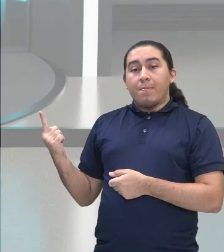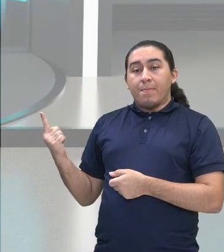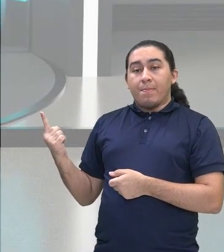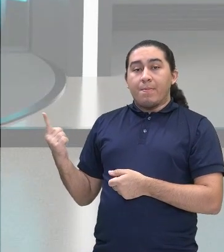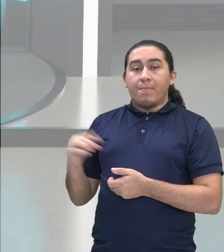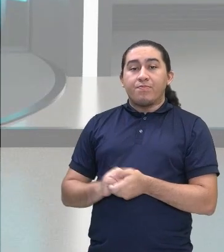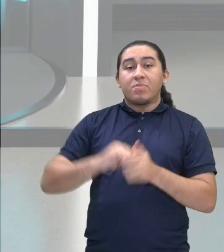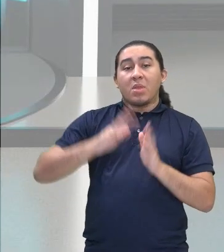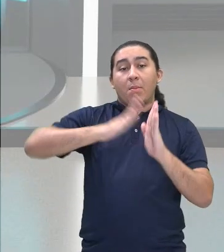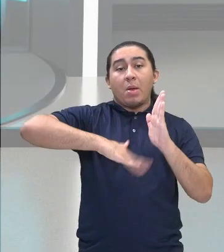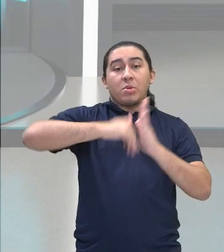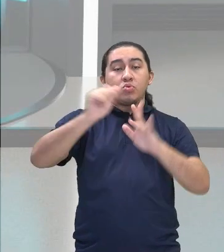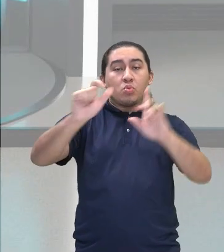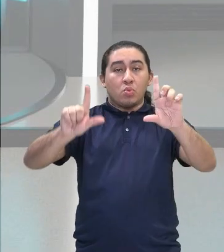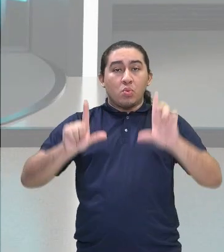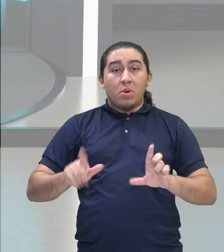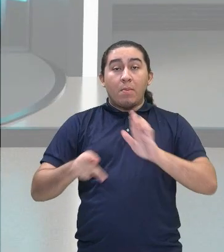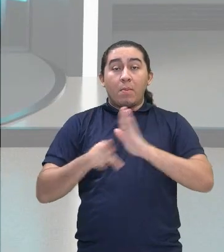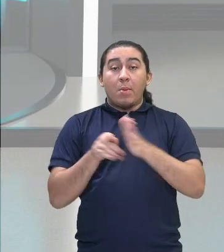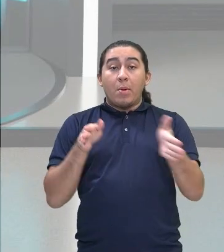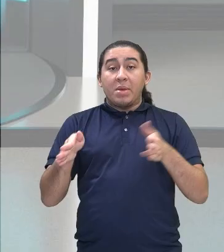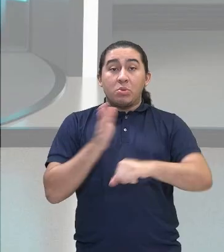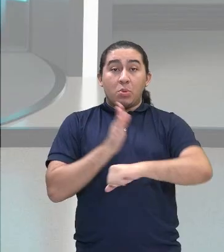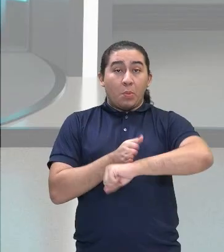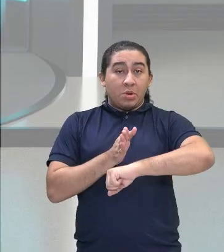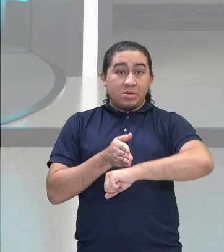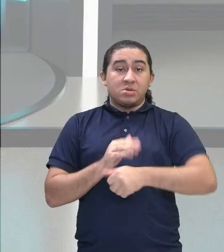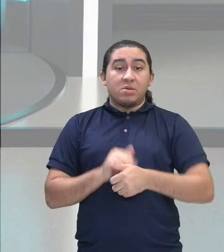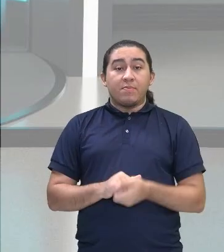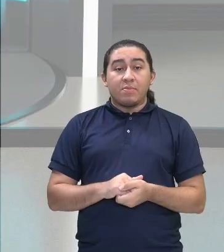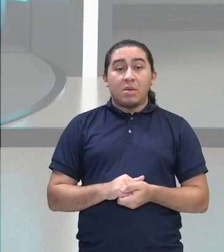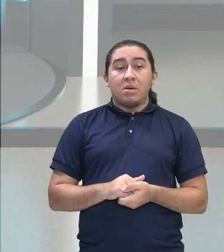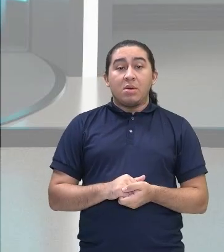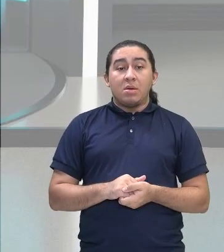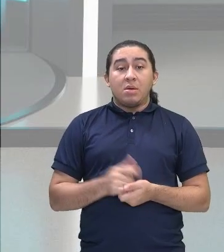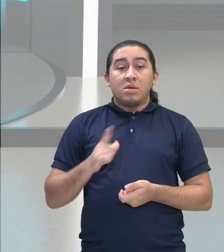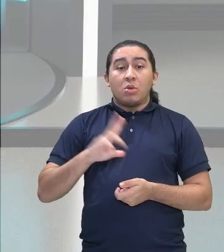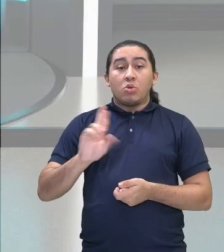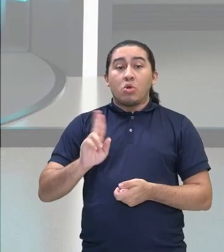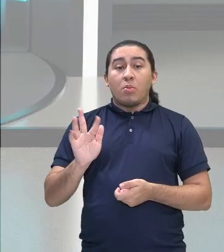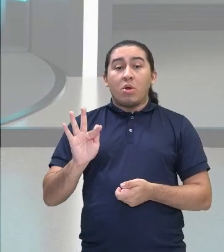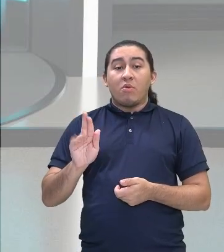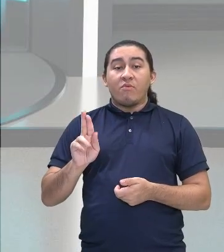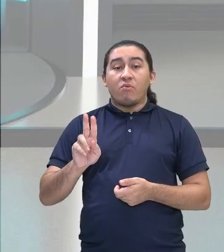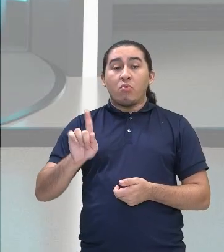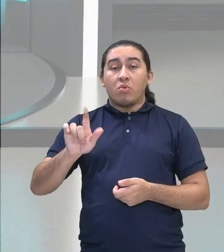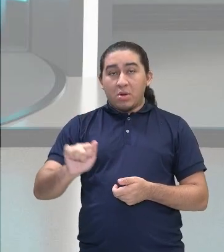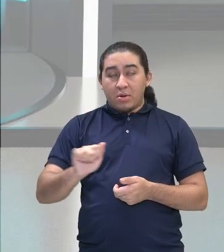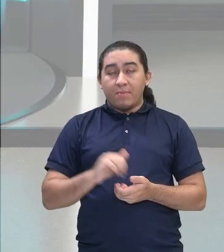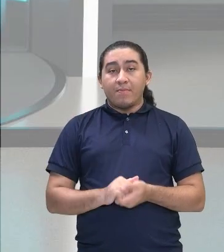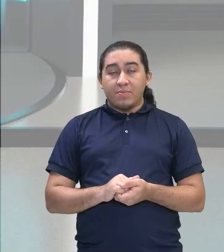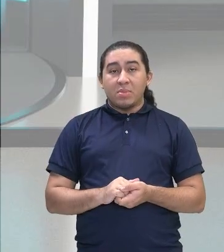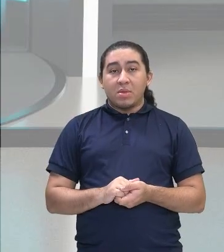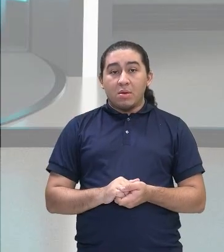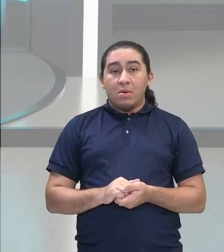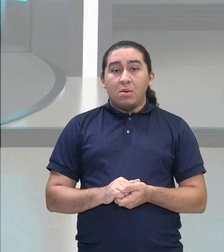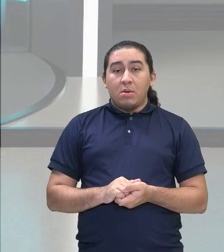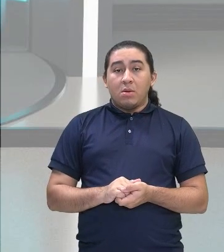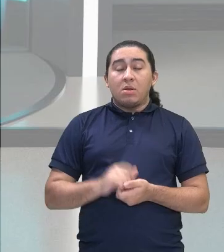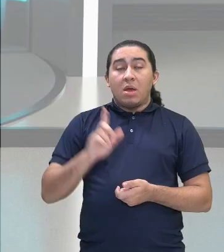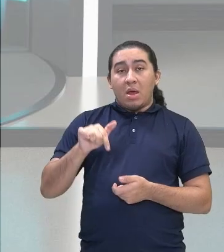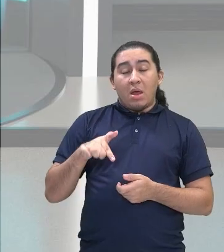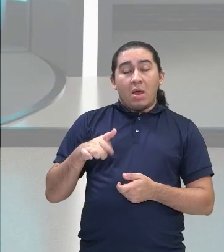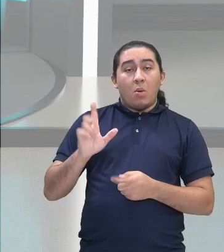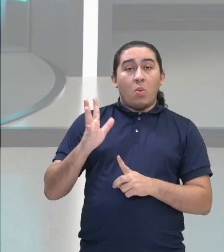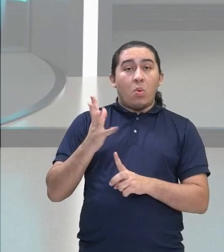tá? Modernista. Aqui nós temos Fuga de um artista russo chamado Kandinsky. Como vocês podem